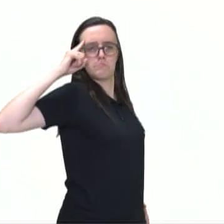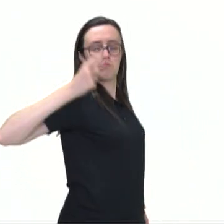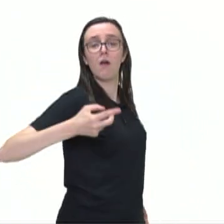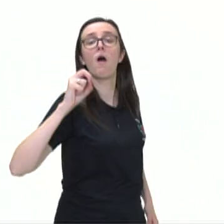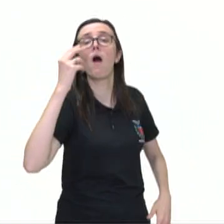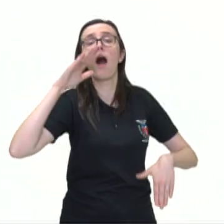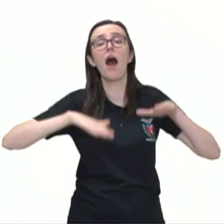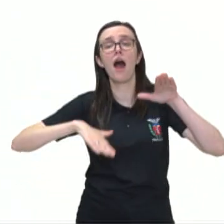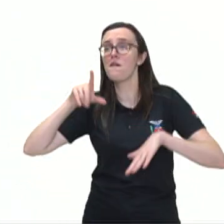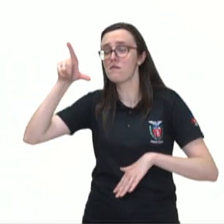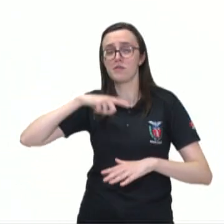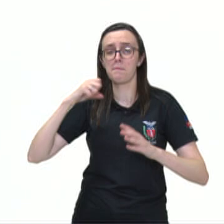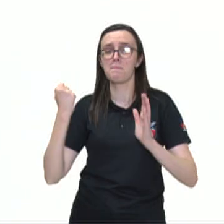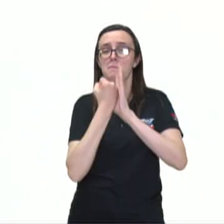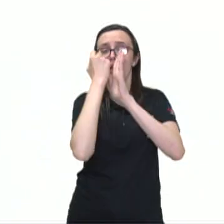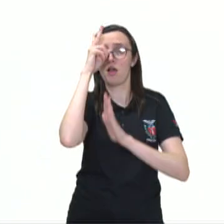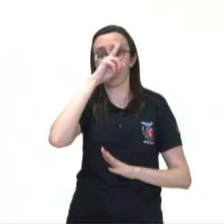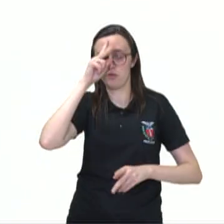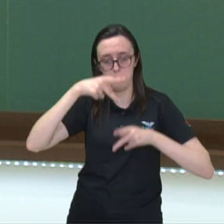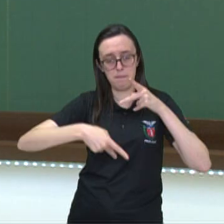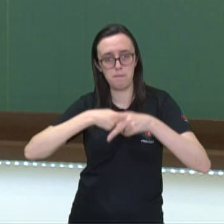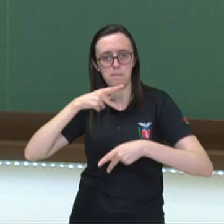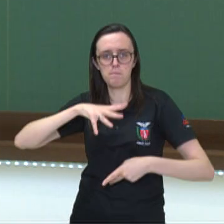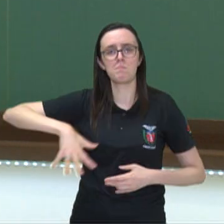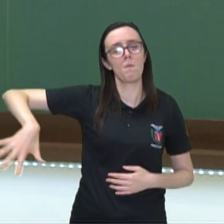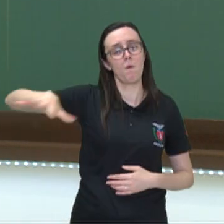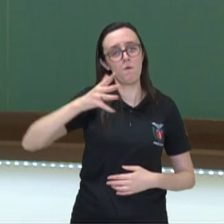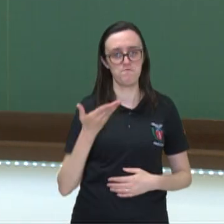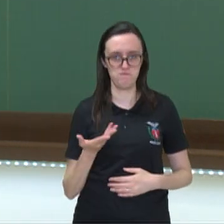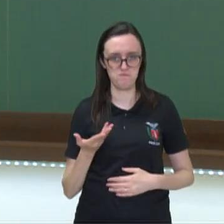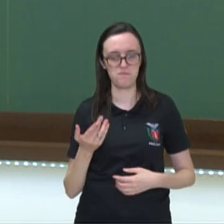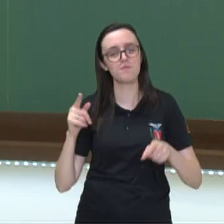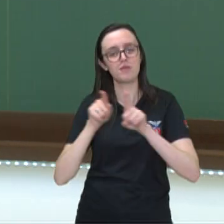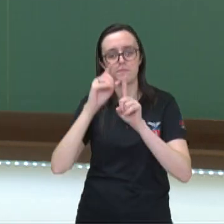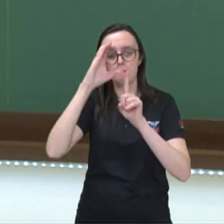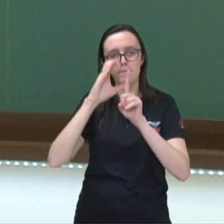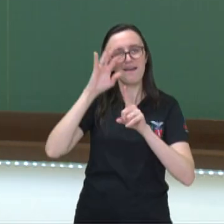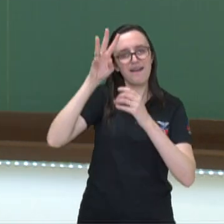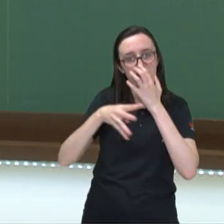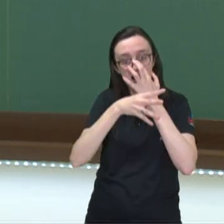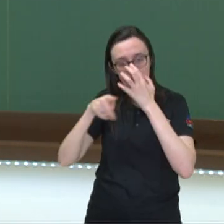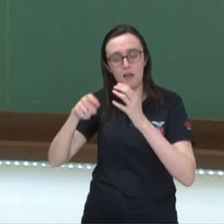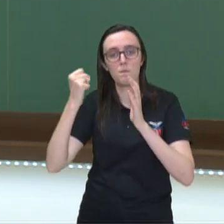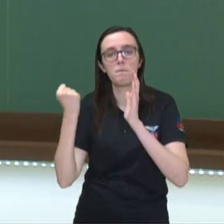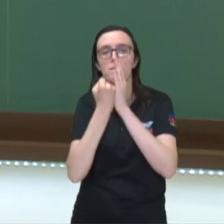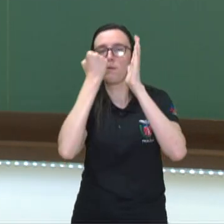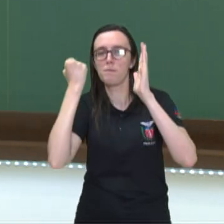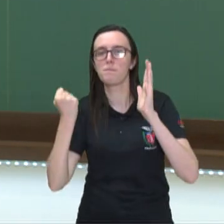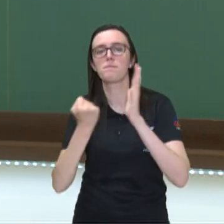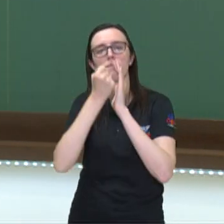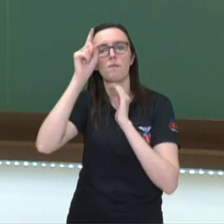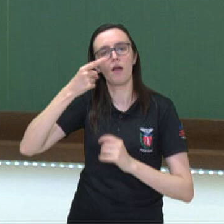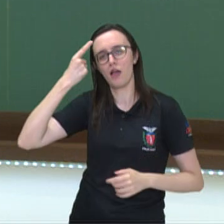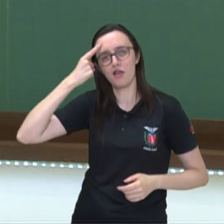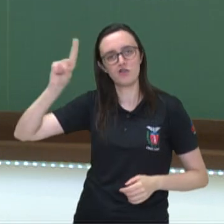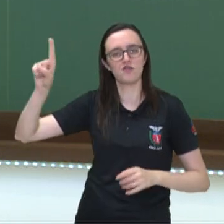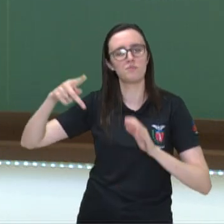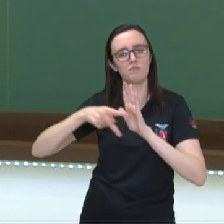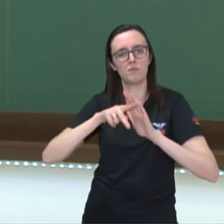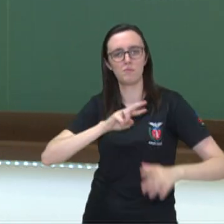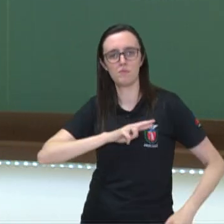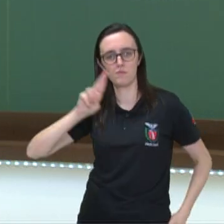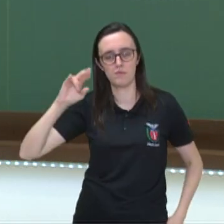na história desse povo ou dessa civilização. Então, os calendários ainda também registram as datas